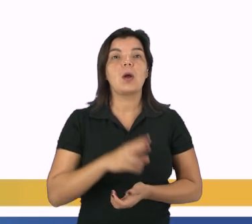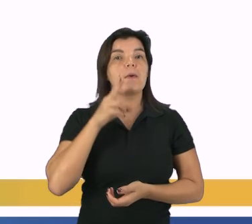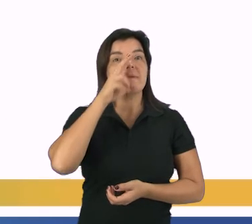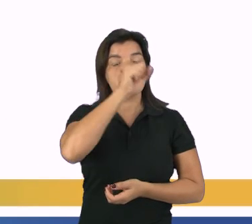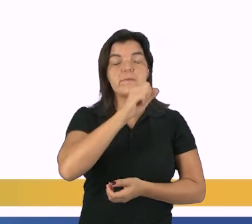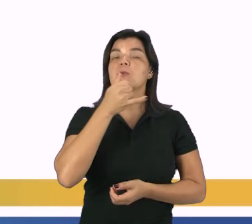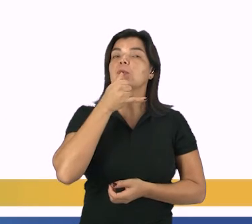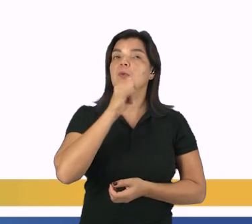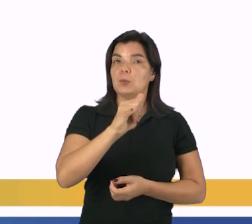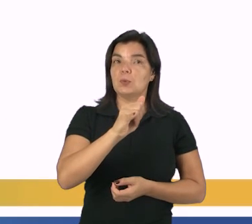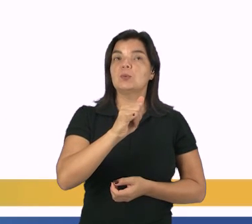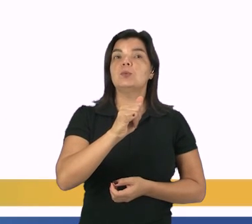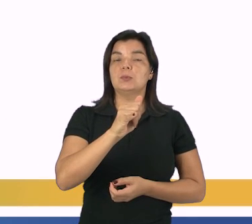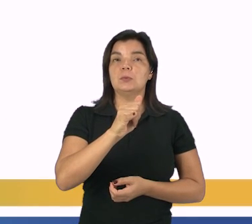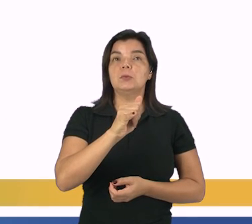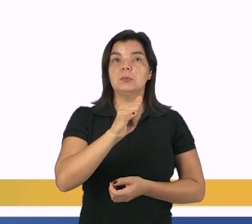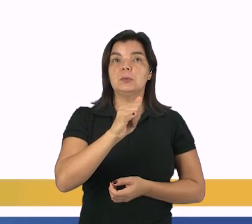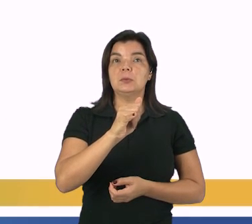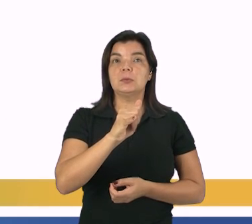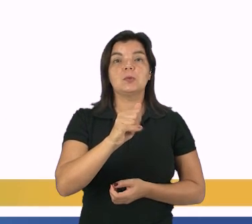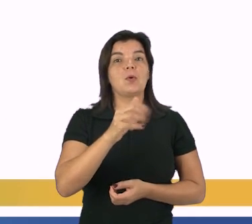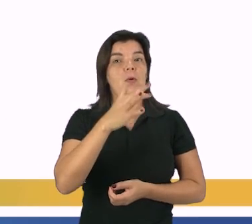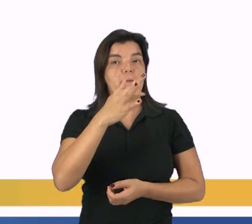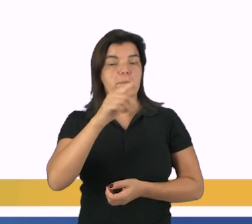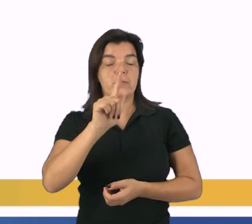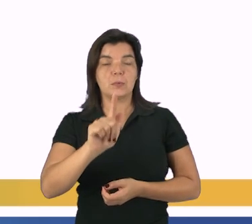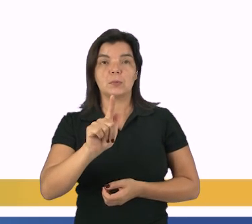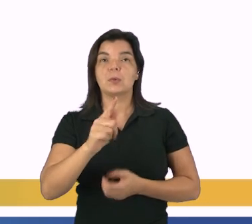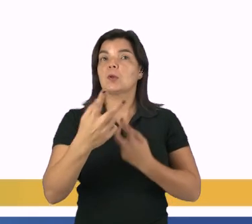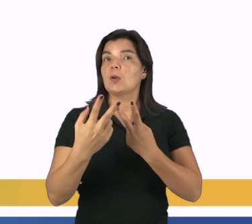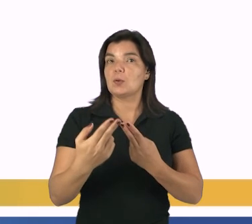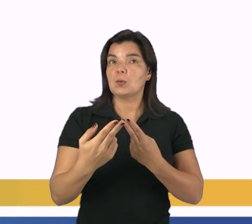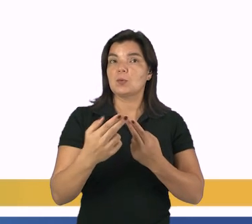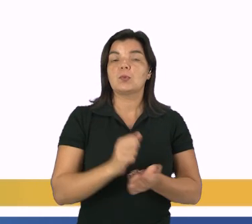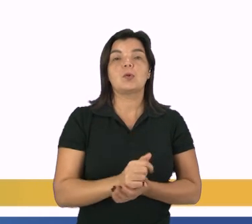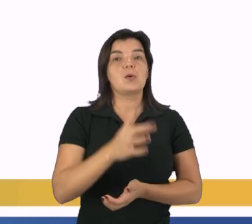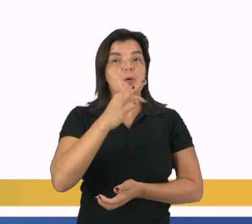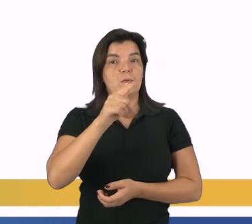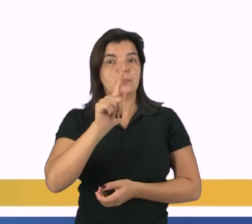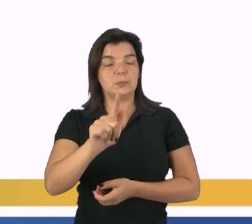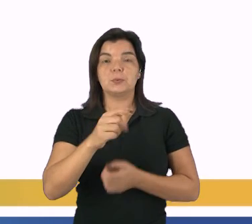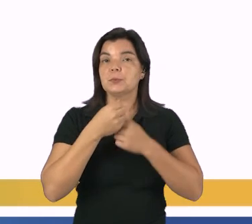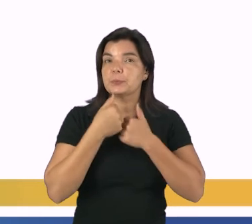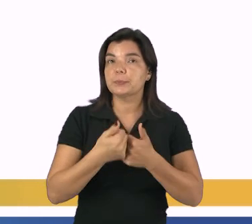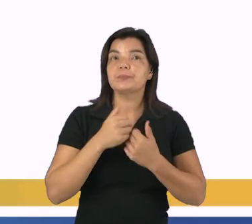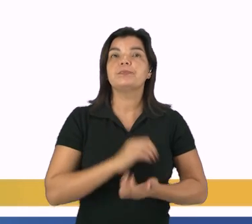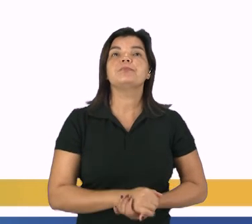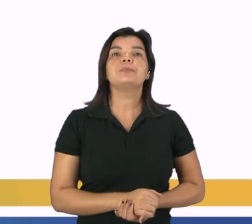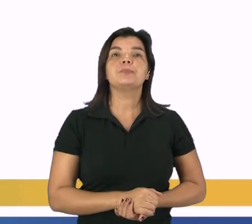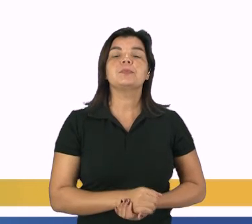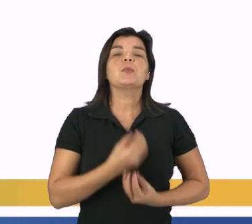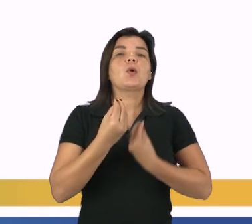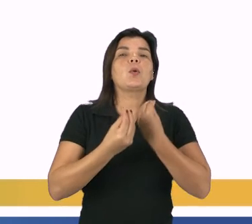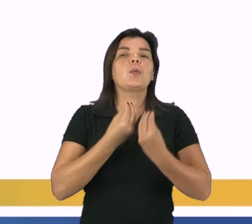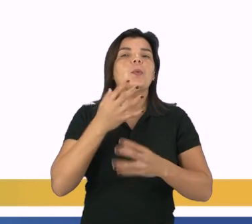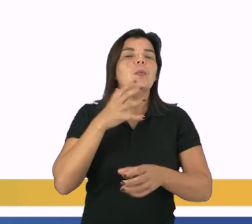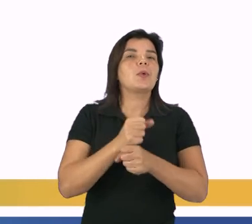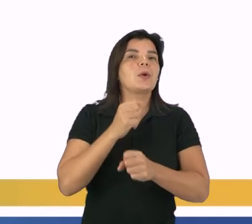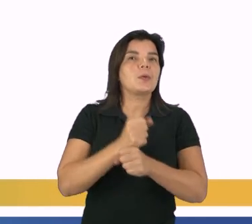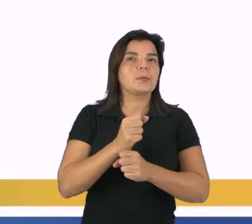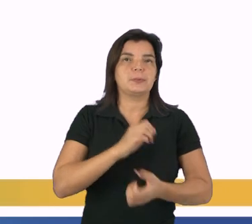elétrica ela se equilibra com a força gravitacional. Então, se você pega uma situação que tem uma nuvem de